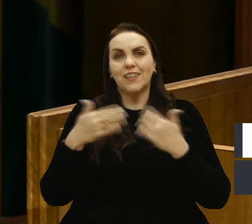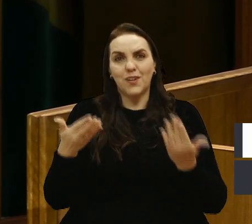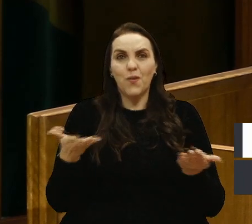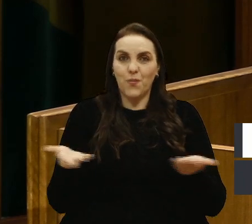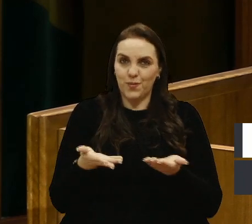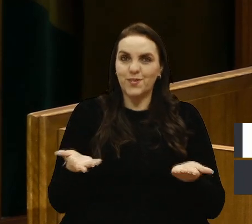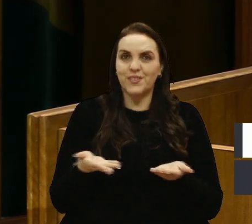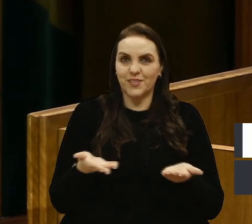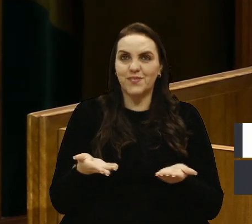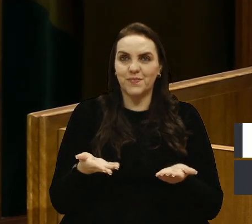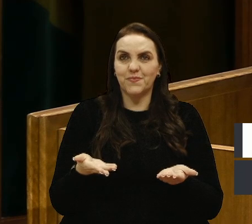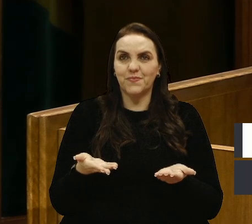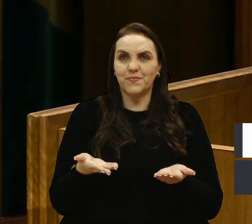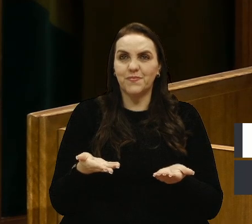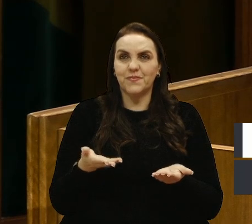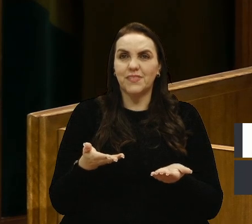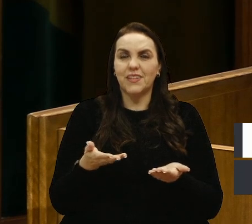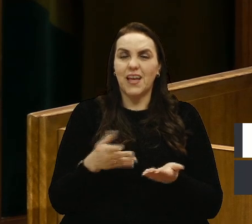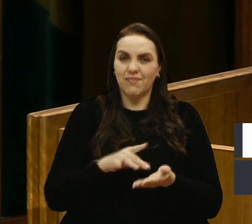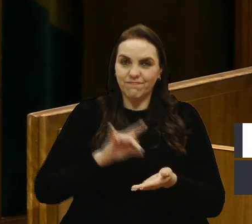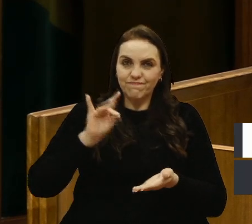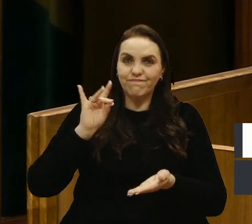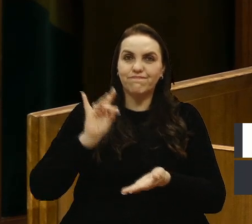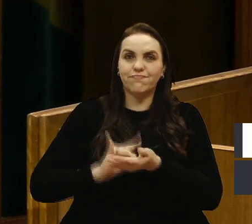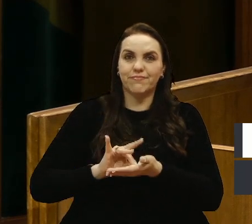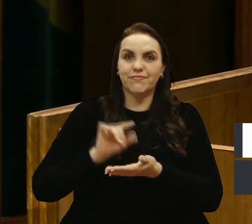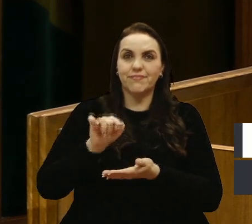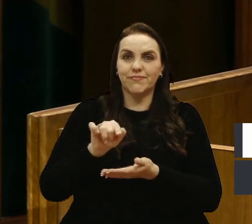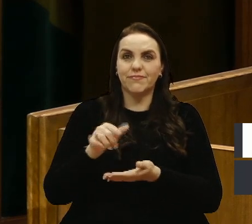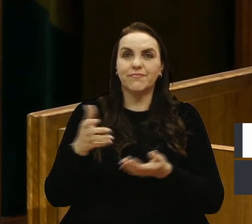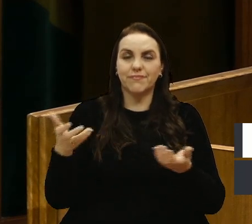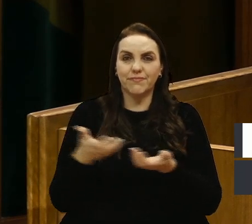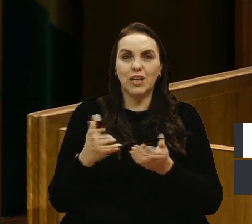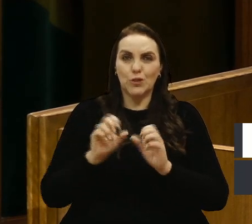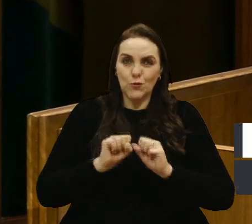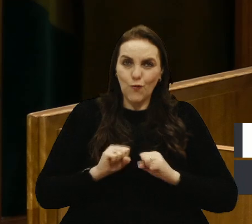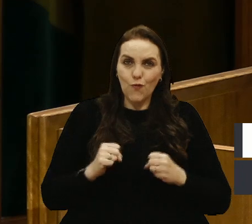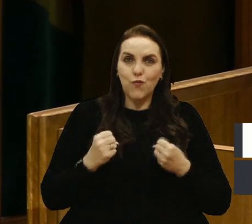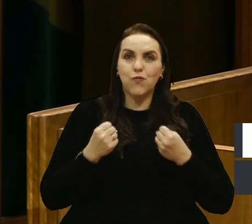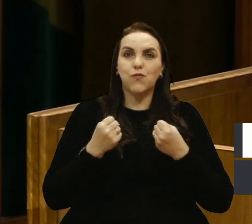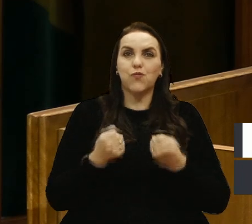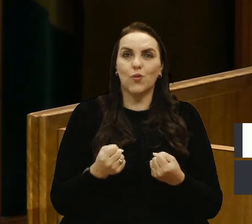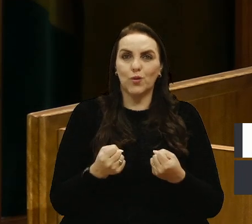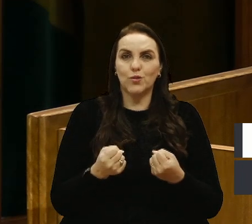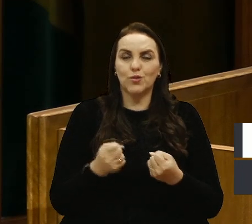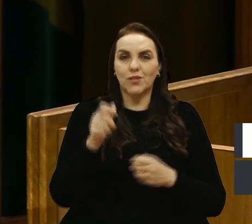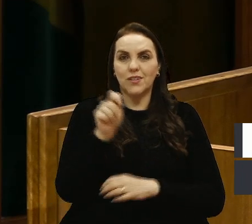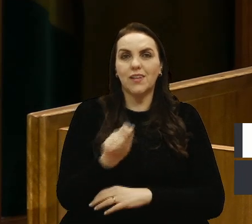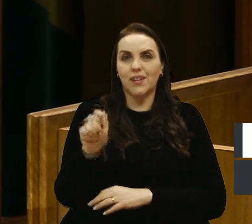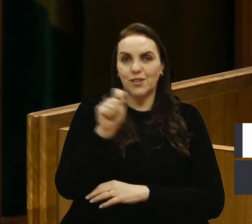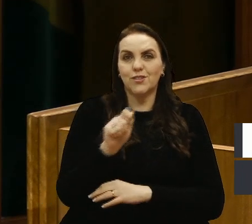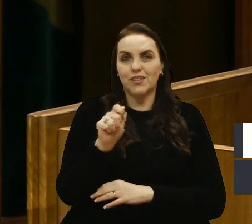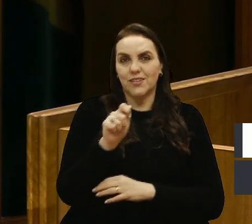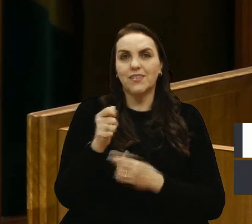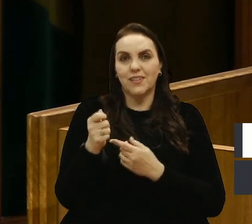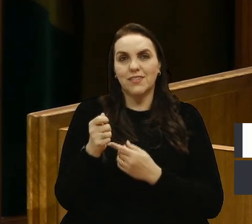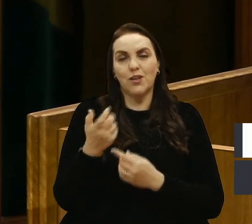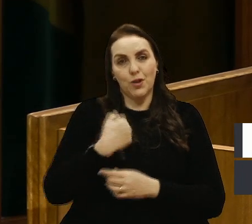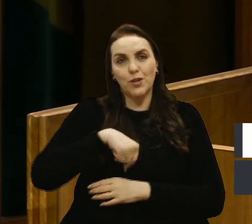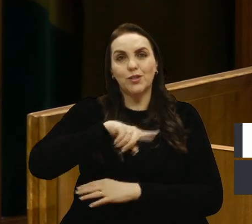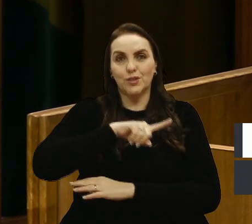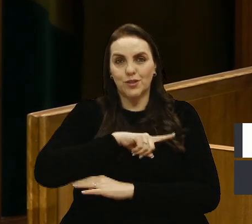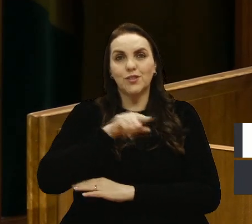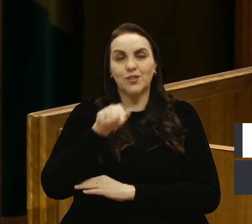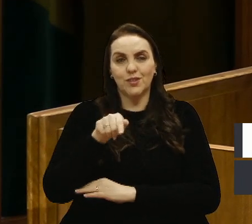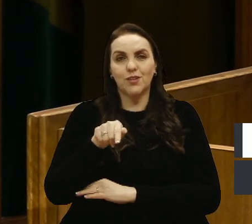hoje é a consubstanciação de todo o esforço dessa associação e que nós,